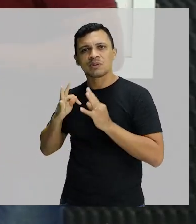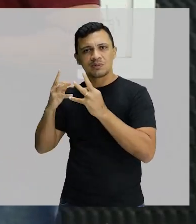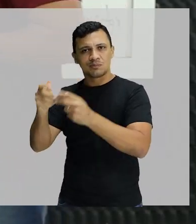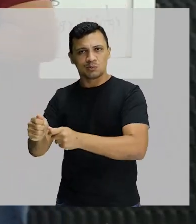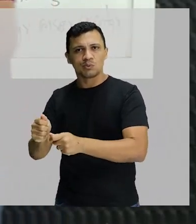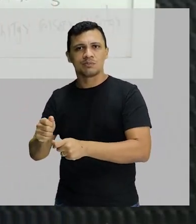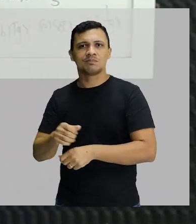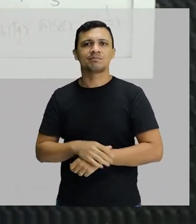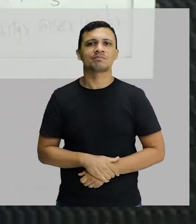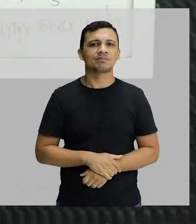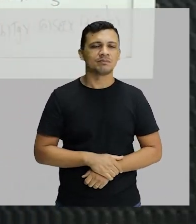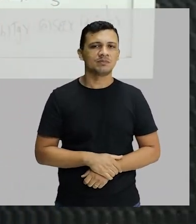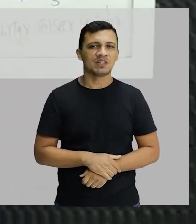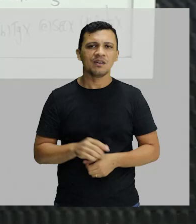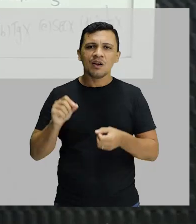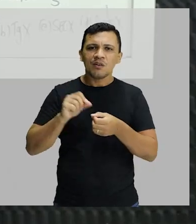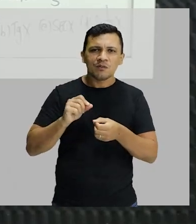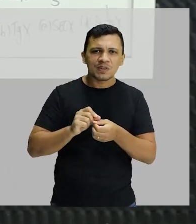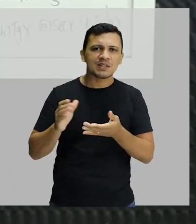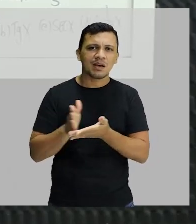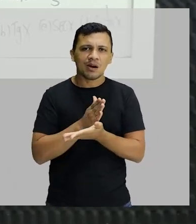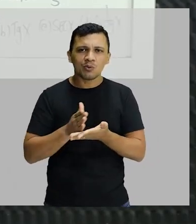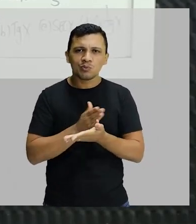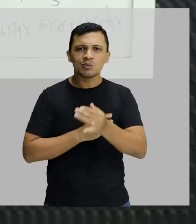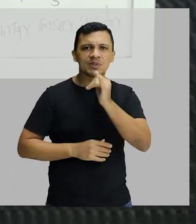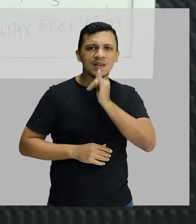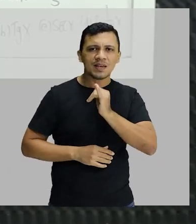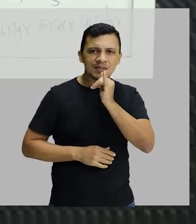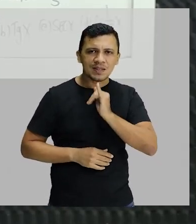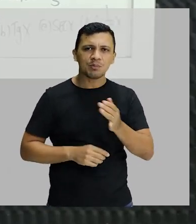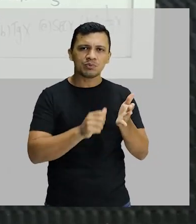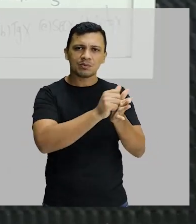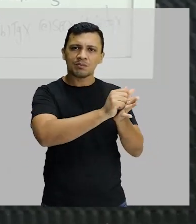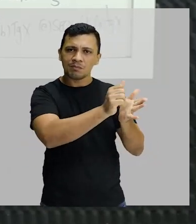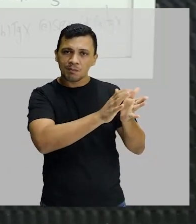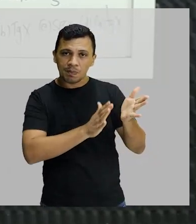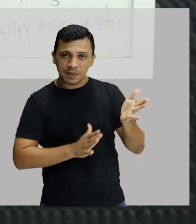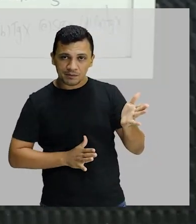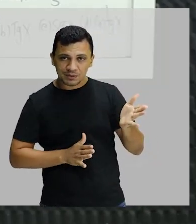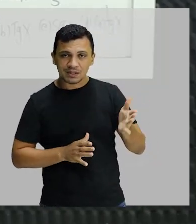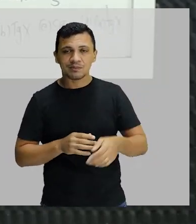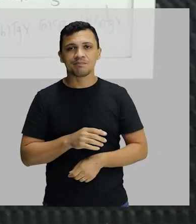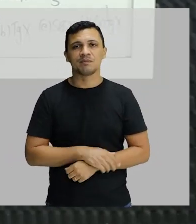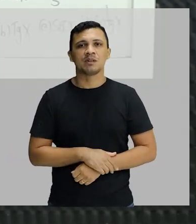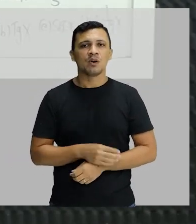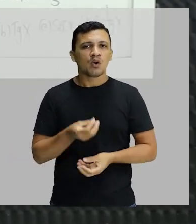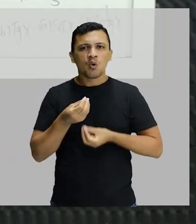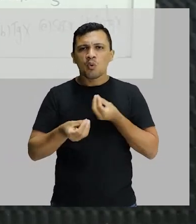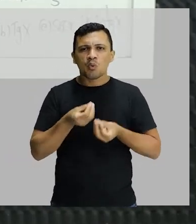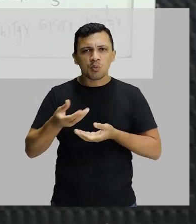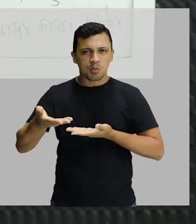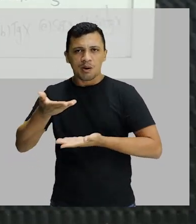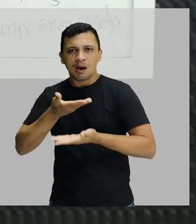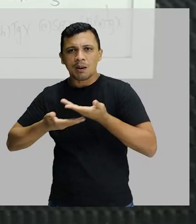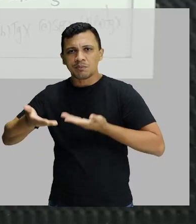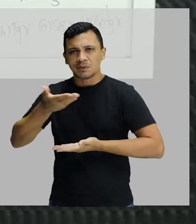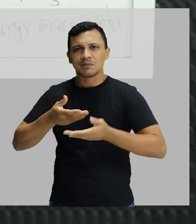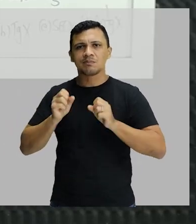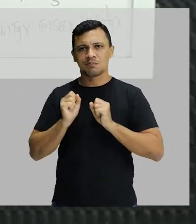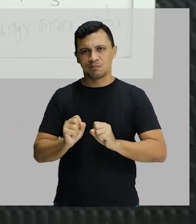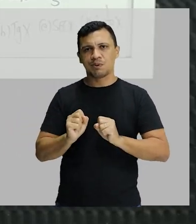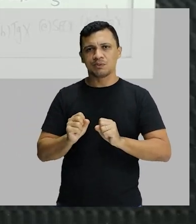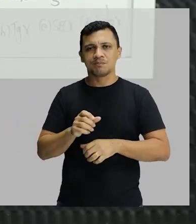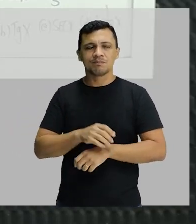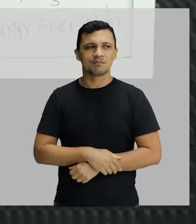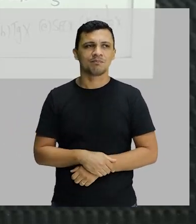vamos fazer aqui alguns exercícios, alguns exemplos, né? Alguns exemplos de aplicações que eu posso fazer com isso aqui. Ó.